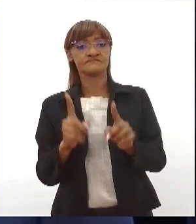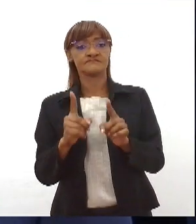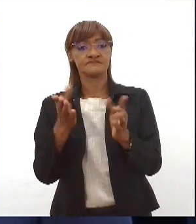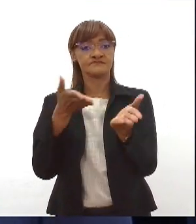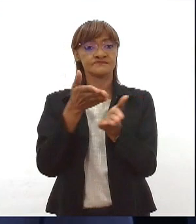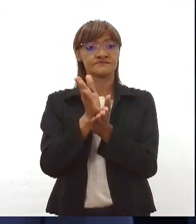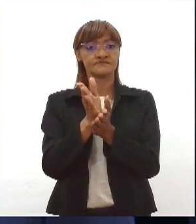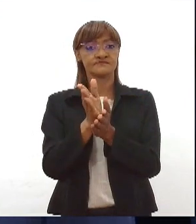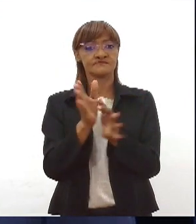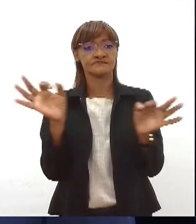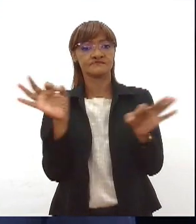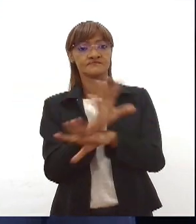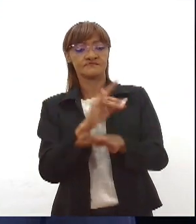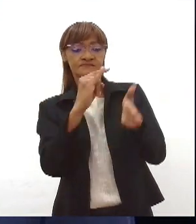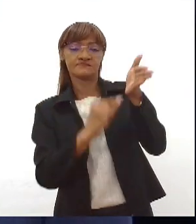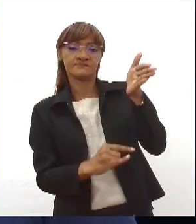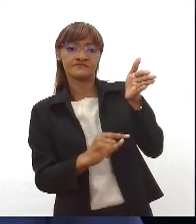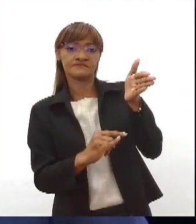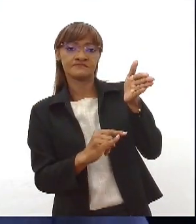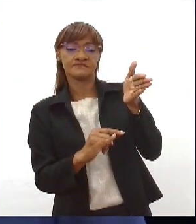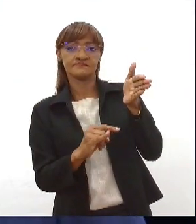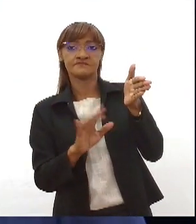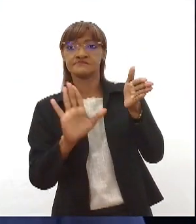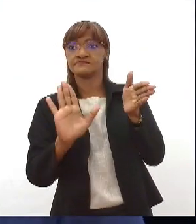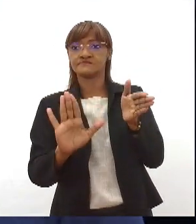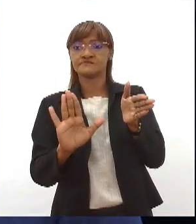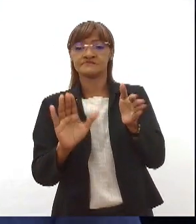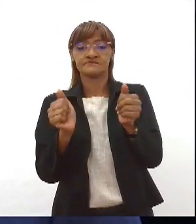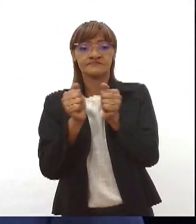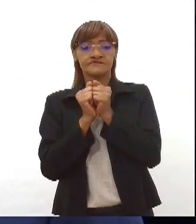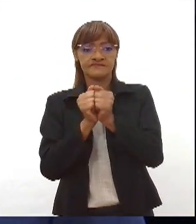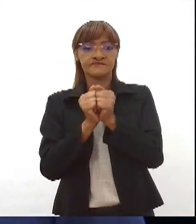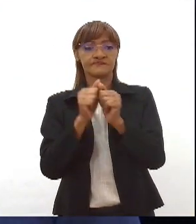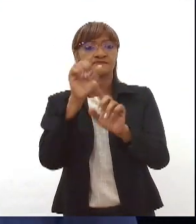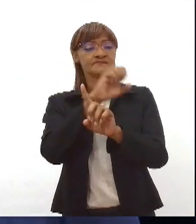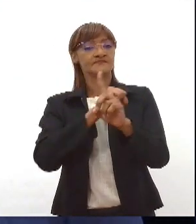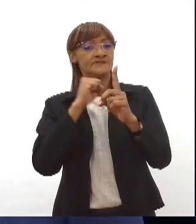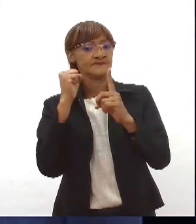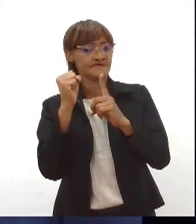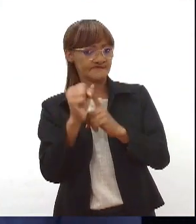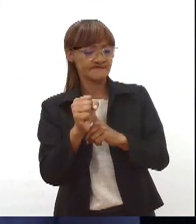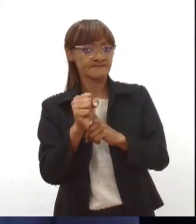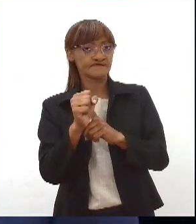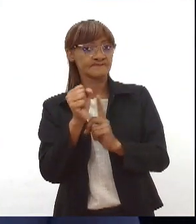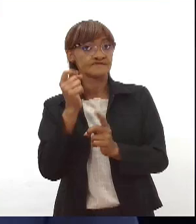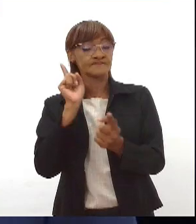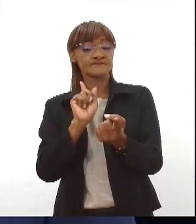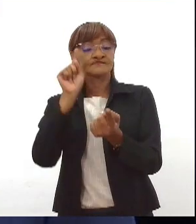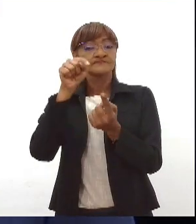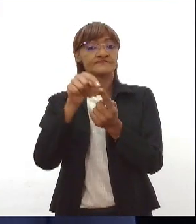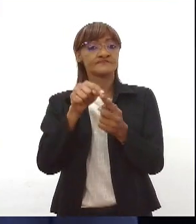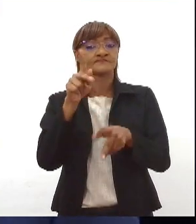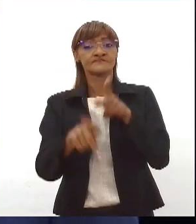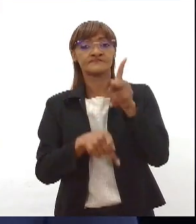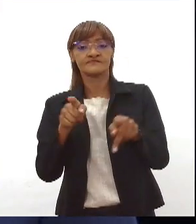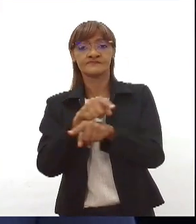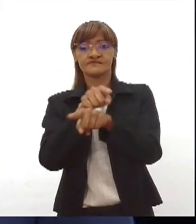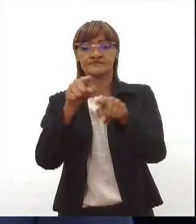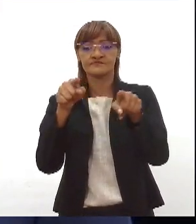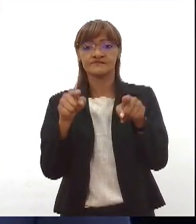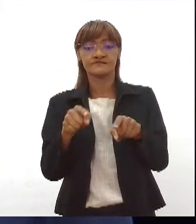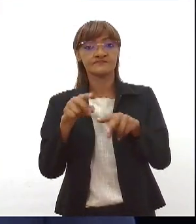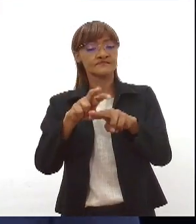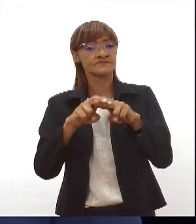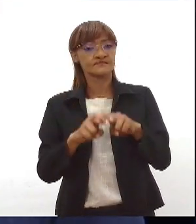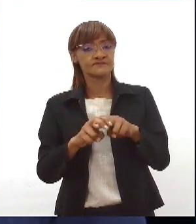aquele um documento frio não aquele ali é construído junto a sociedade pensando na população em seus anseios e a partir disso tornando Alessi